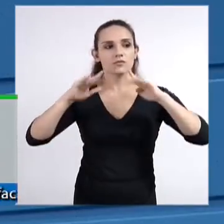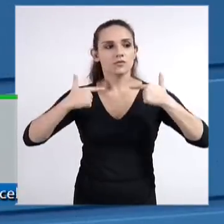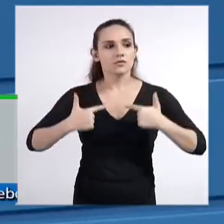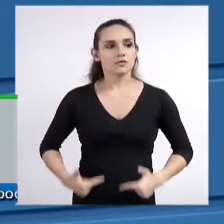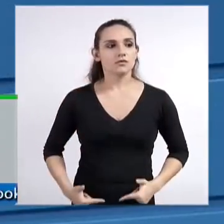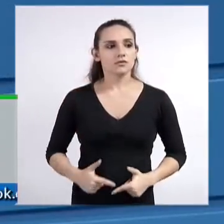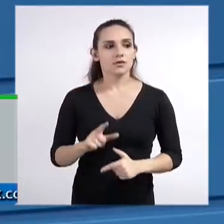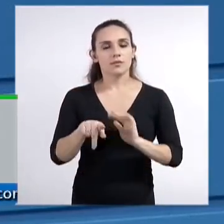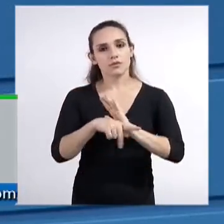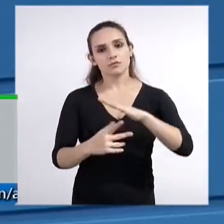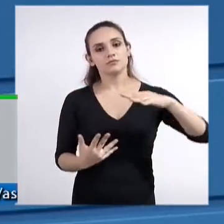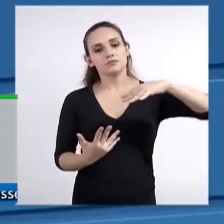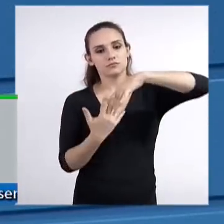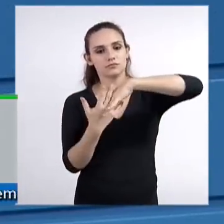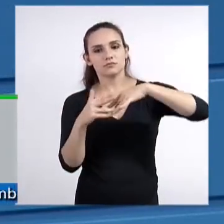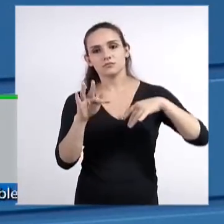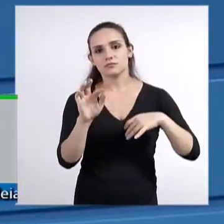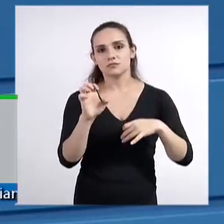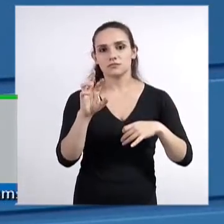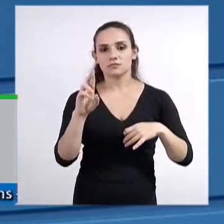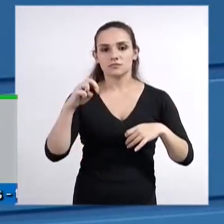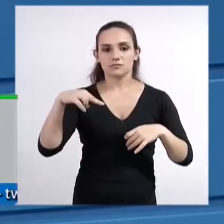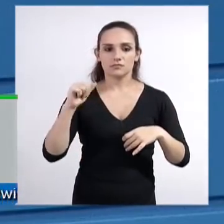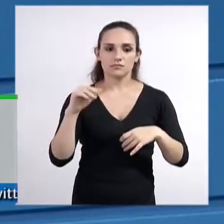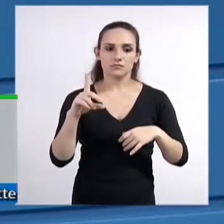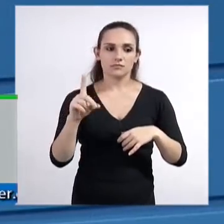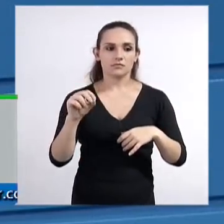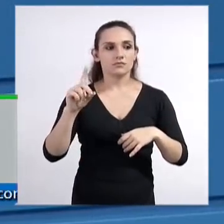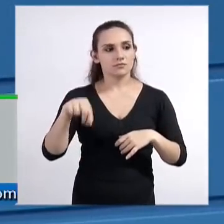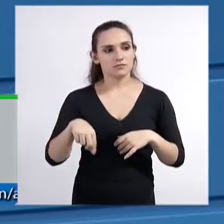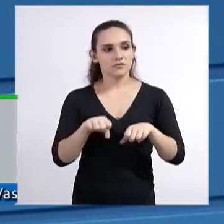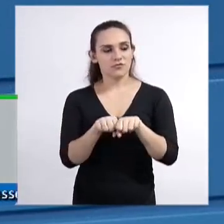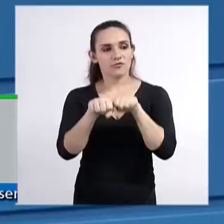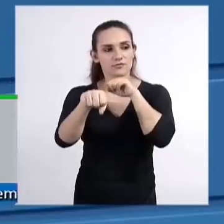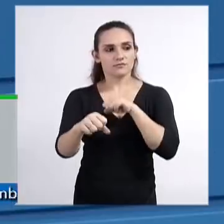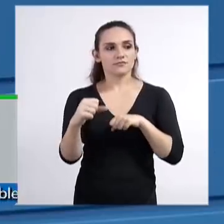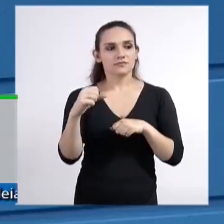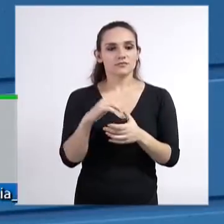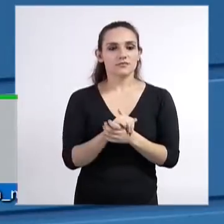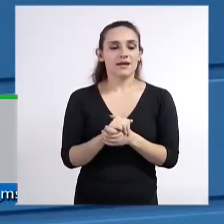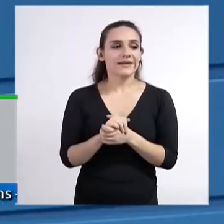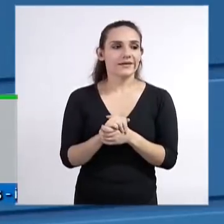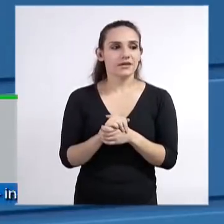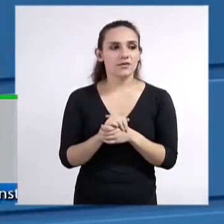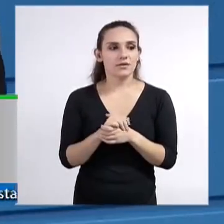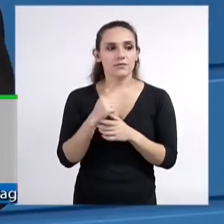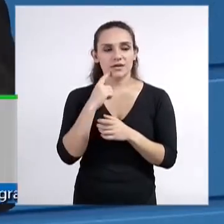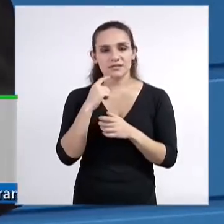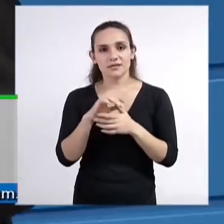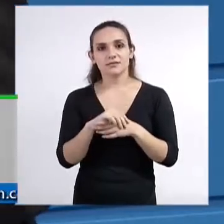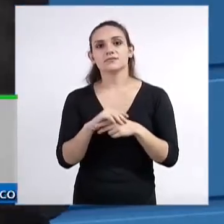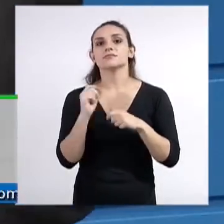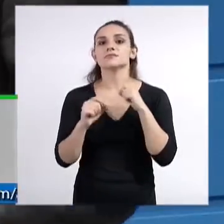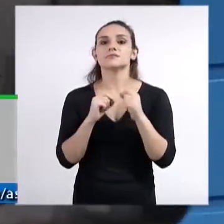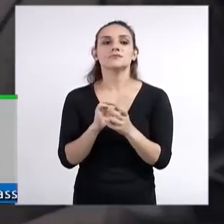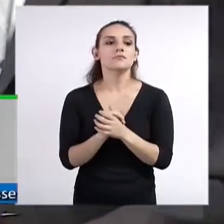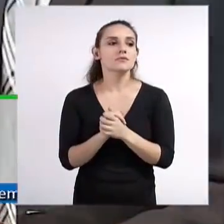adjunto da UFMS, Fernando Rogério de Carvalho, graduado em Ciências Biológicas, mestre, doutor e pós-doutor em